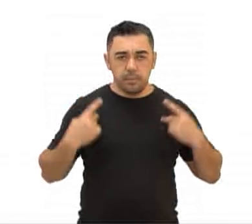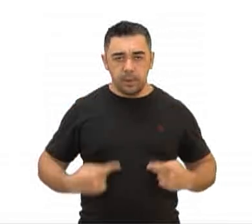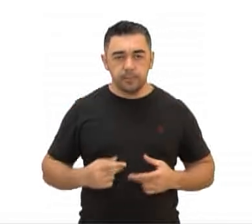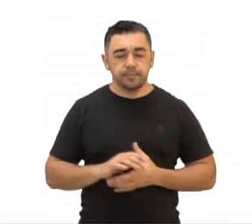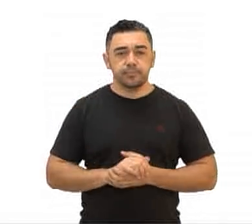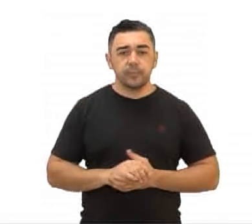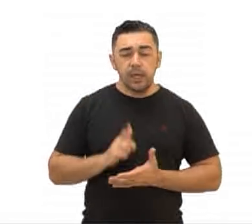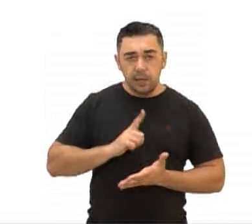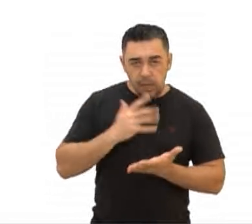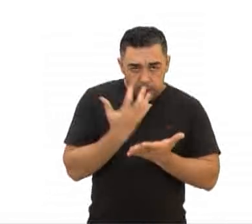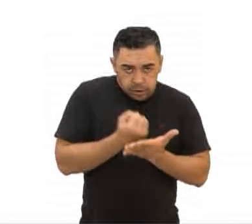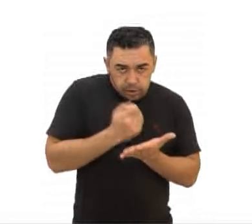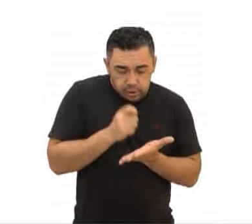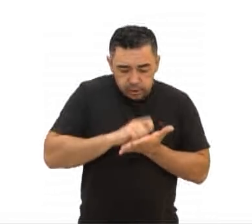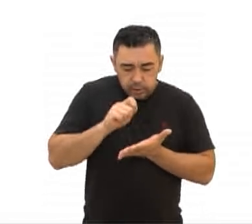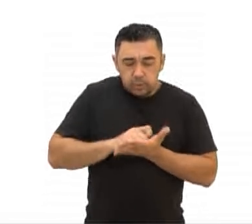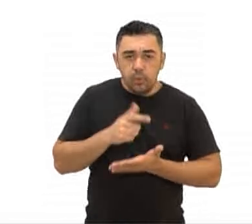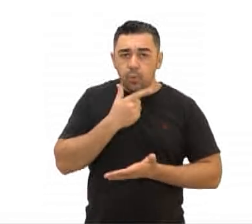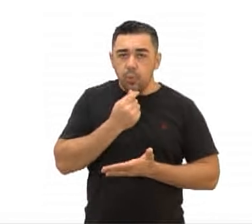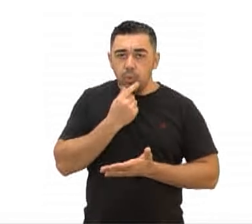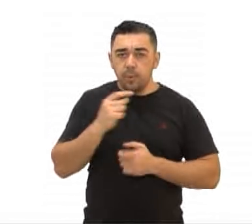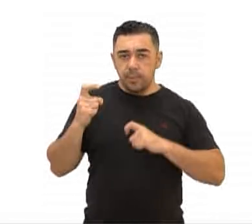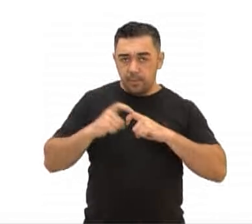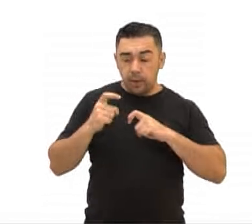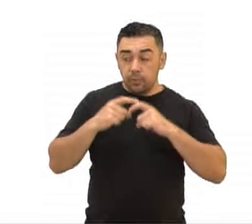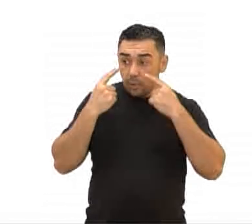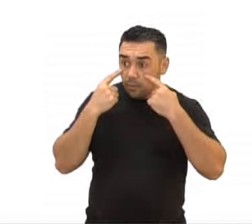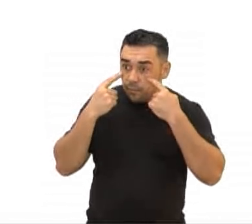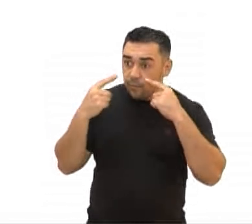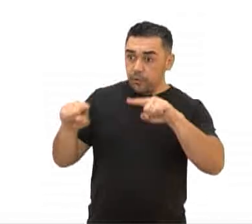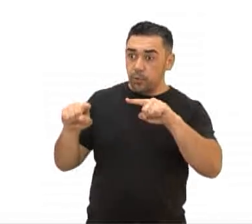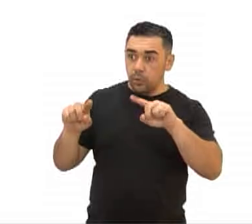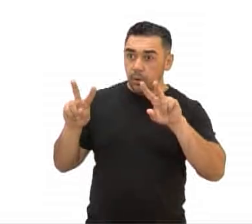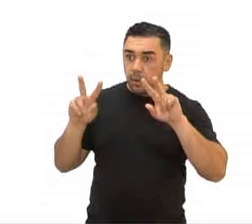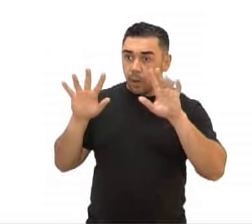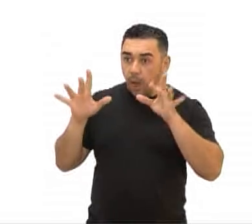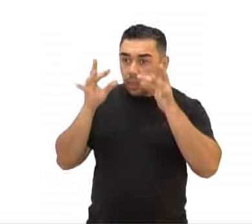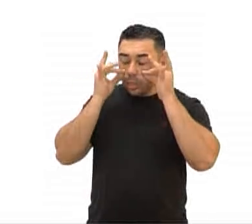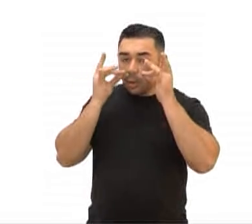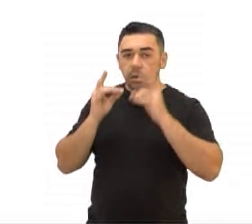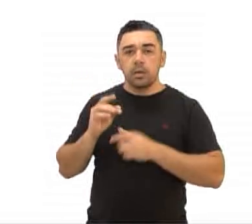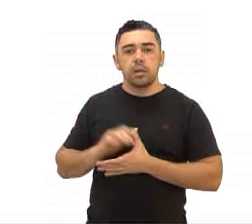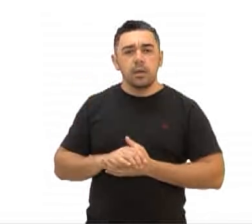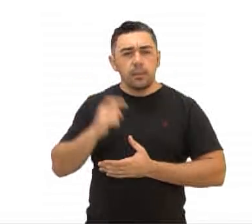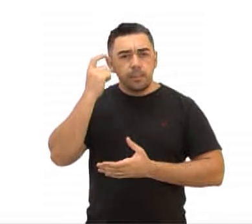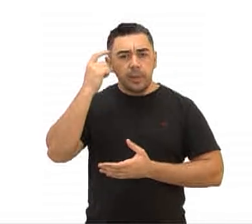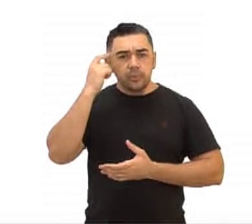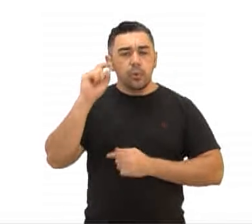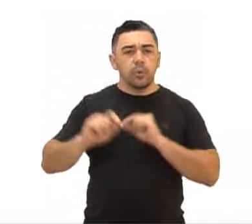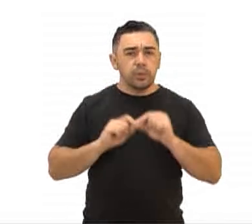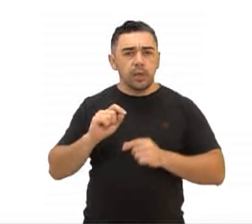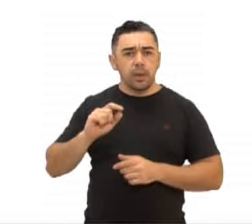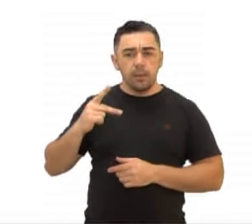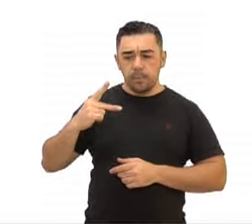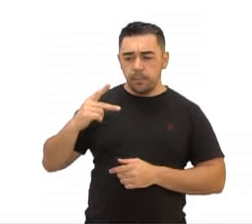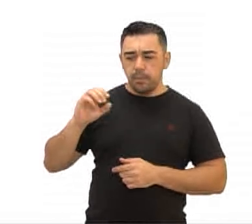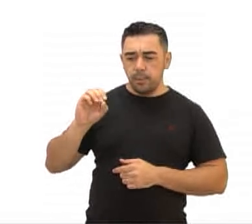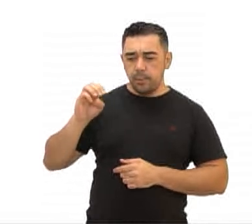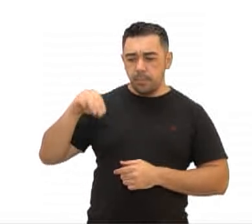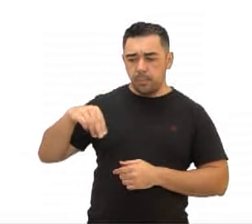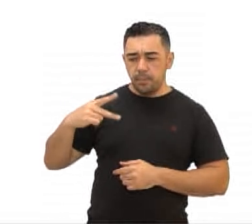seu diário, o Dr. Hashia, que testemunhou a explosão, pensou em Pompeia. Lembra